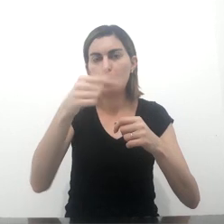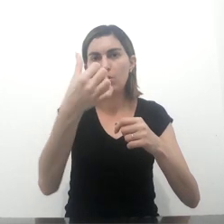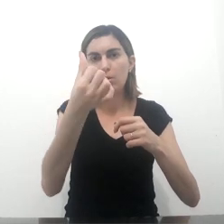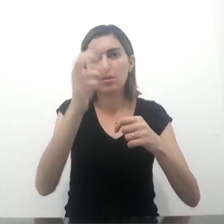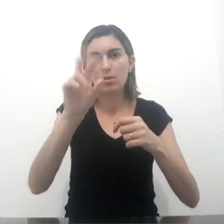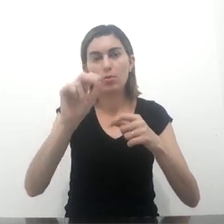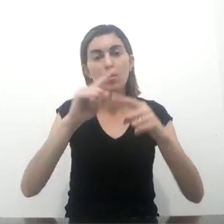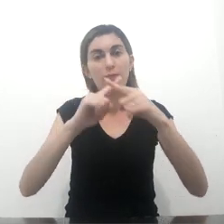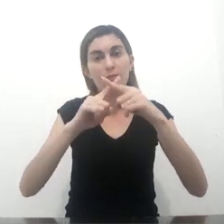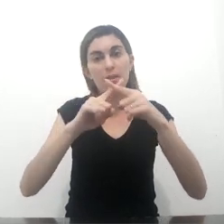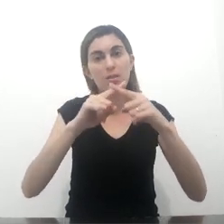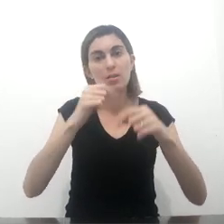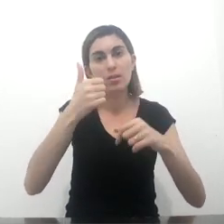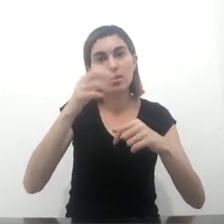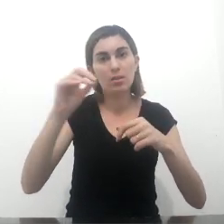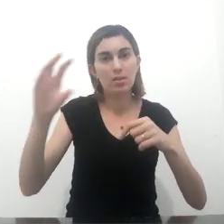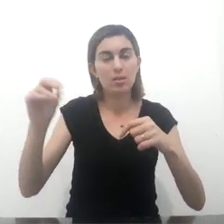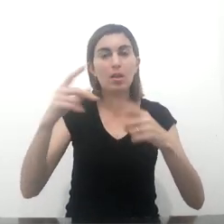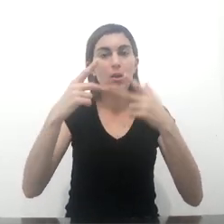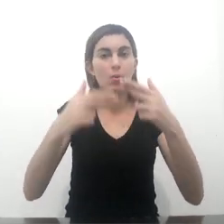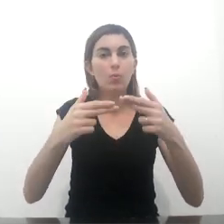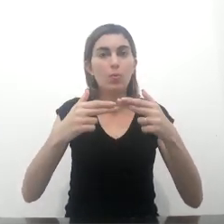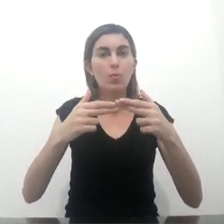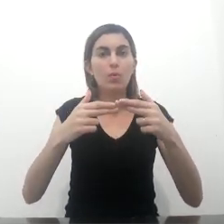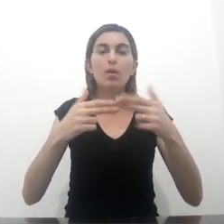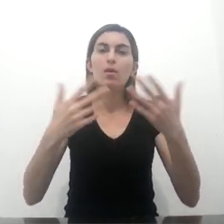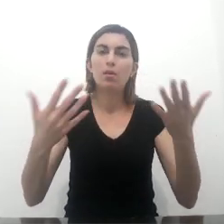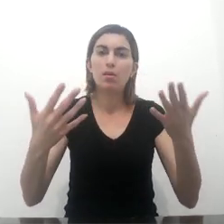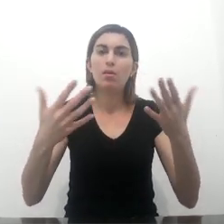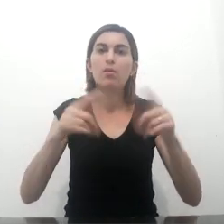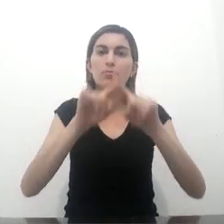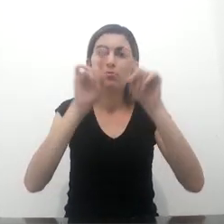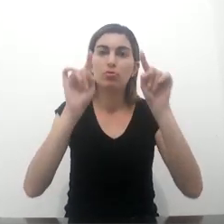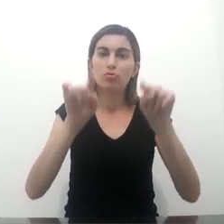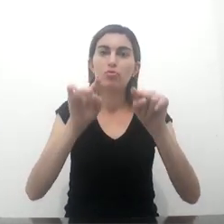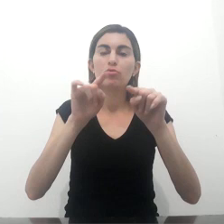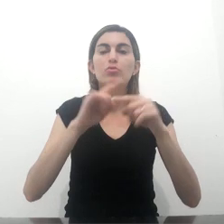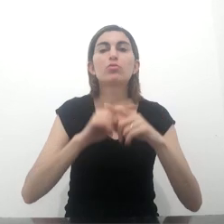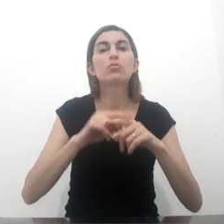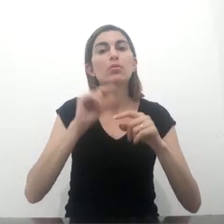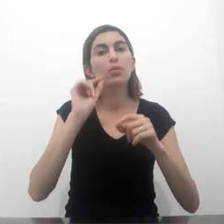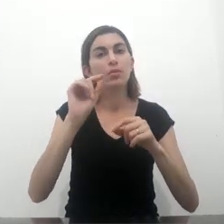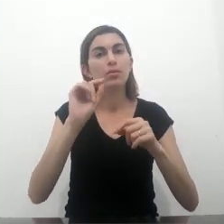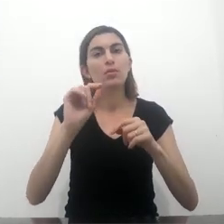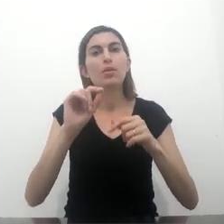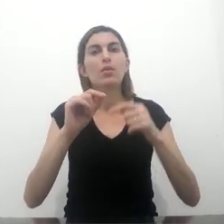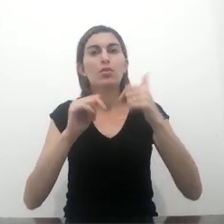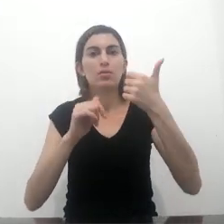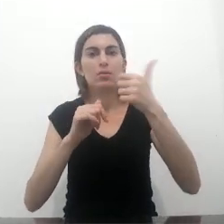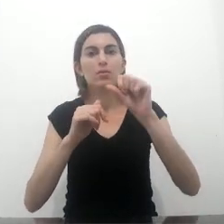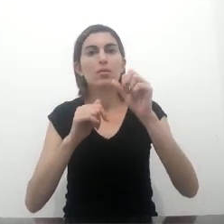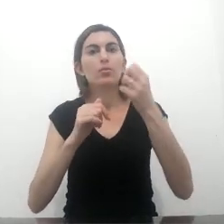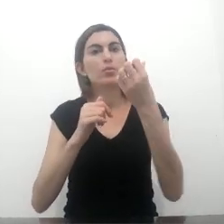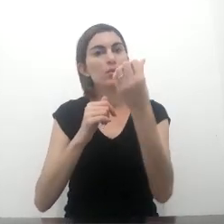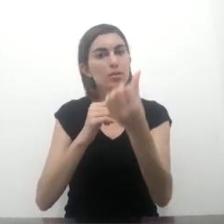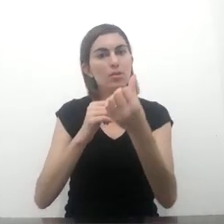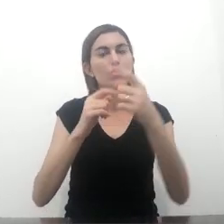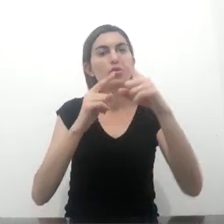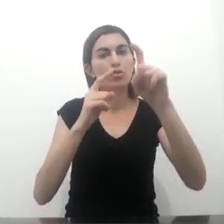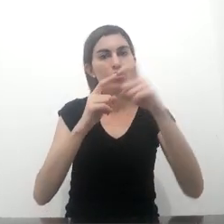2.650 vezes 6 é igual a essa incógnita, que é x, vezes 106. Então,